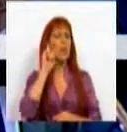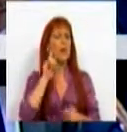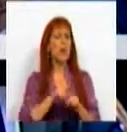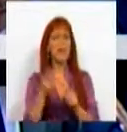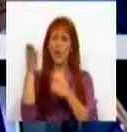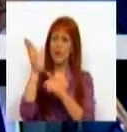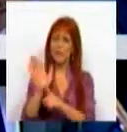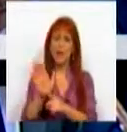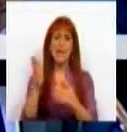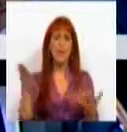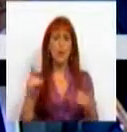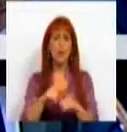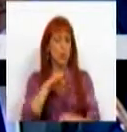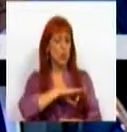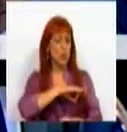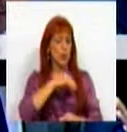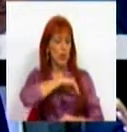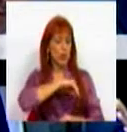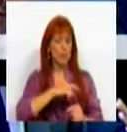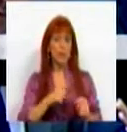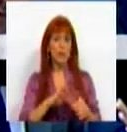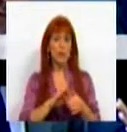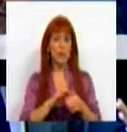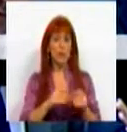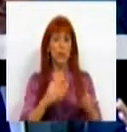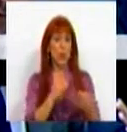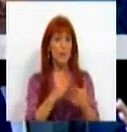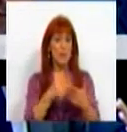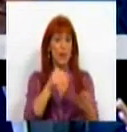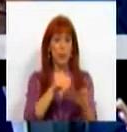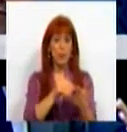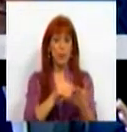de referência do complemento para o limiar de pobreza,